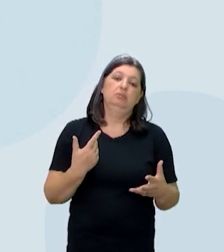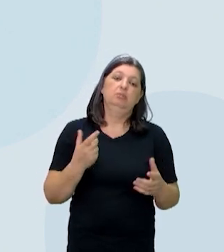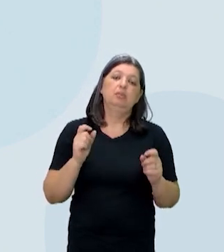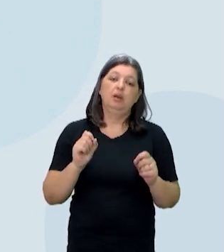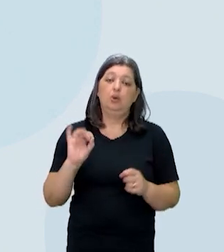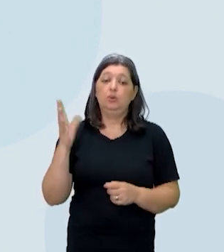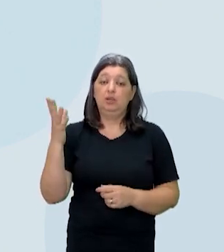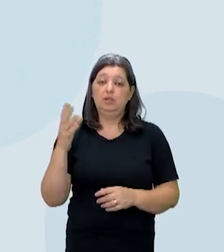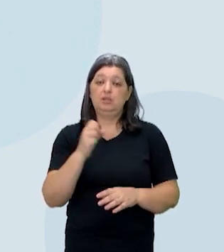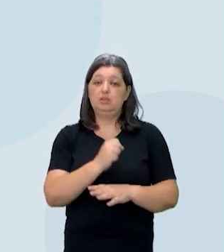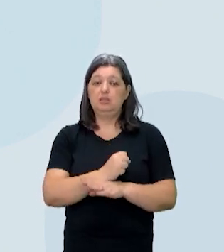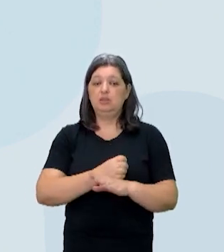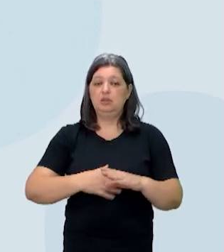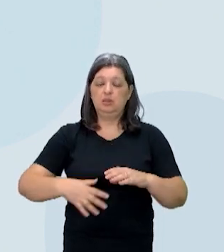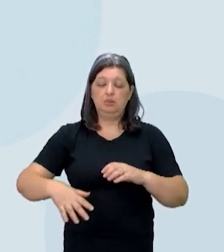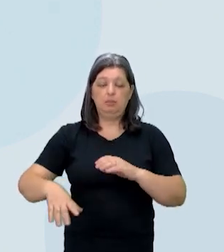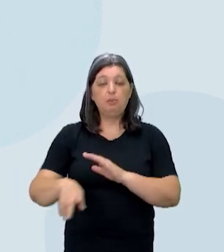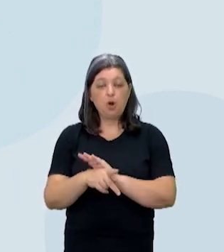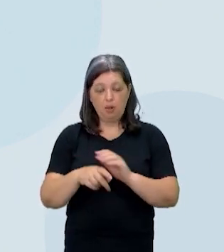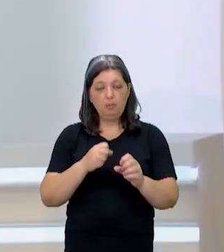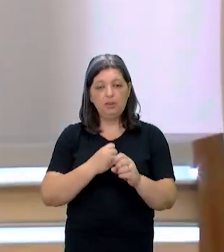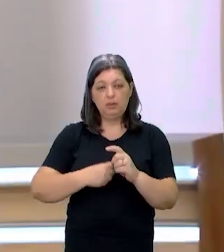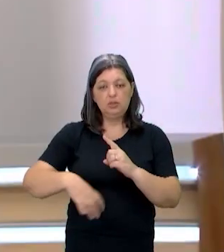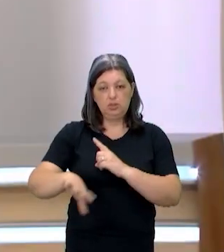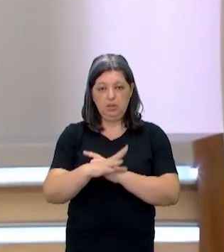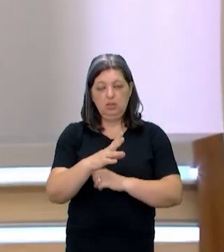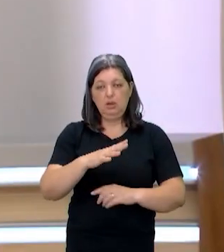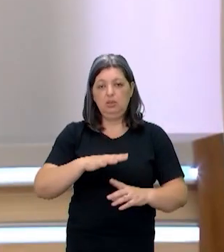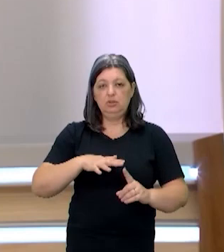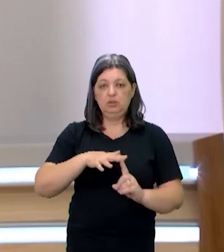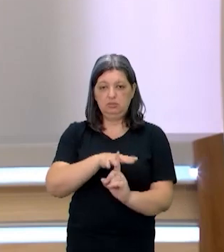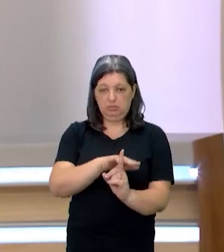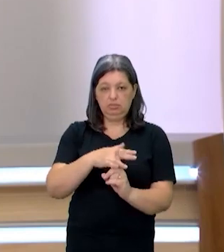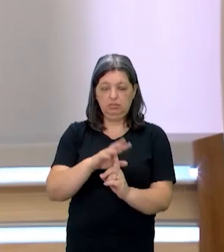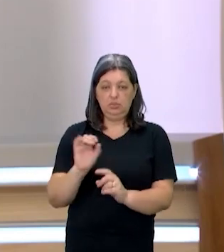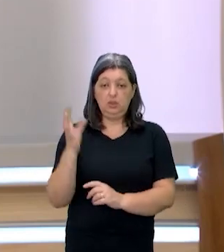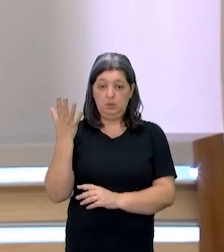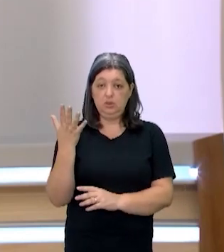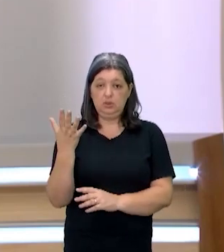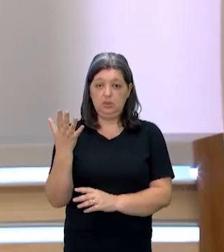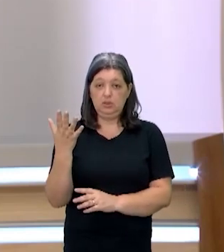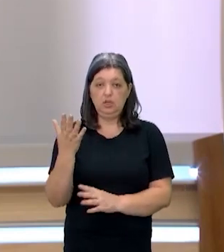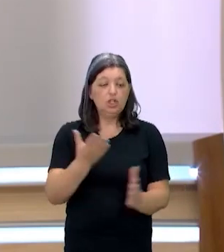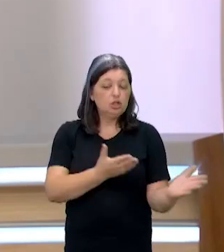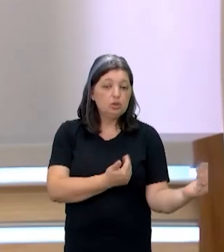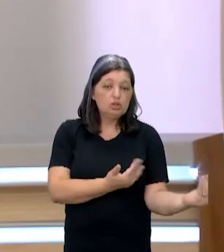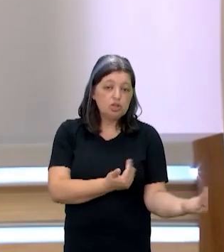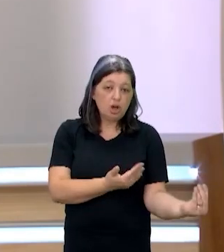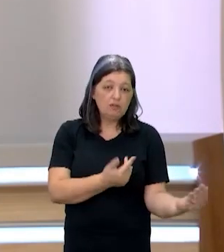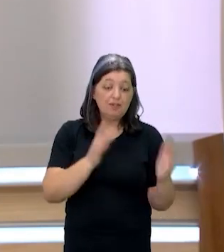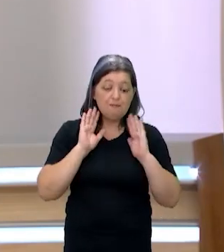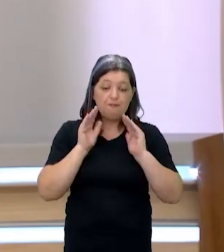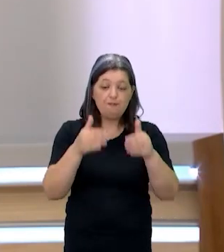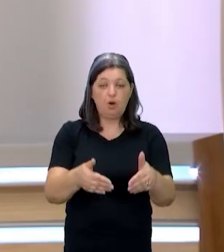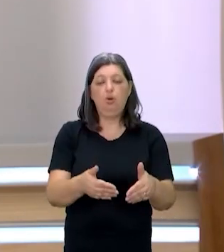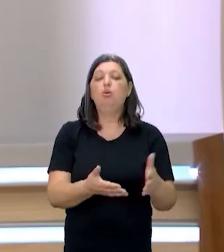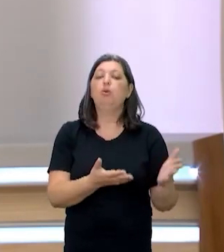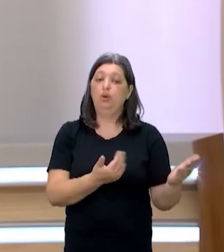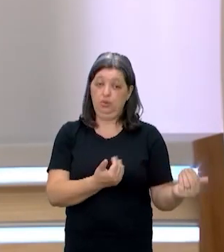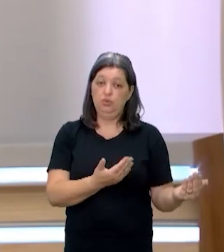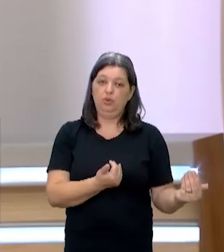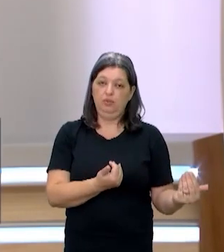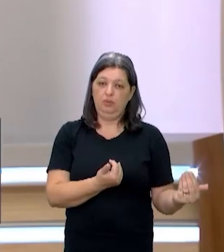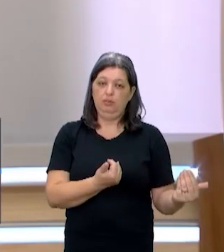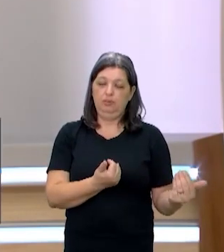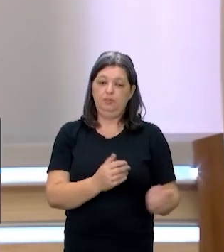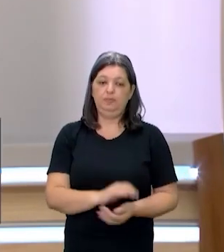nossa sociedade atual que está causando depressão nos jovens, está focando para esse